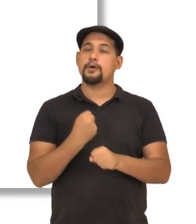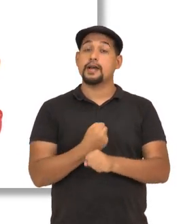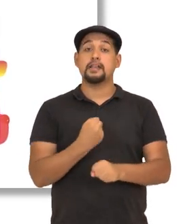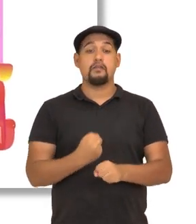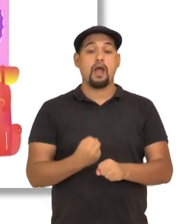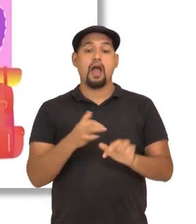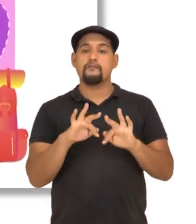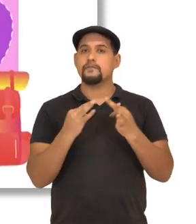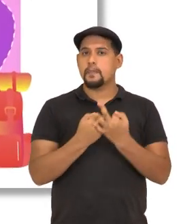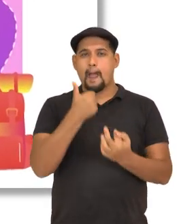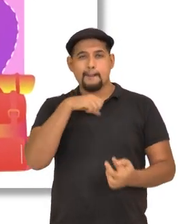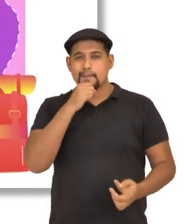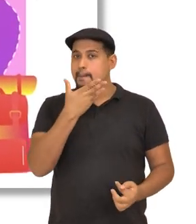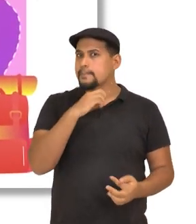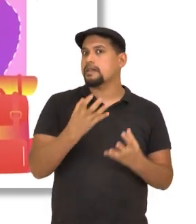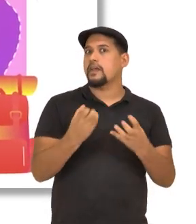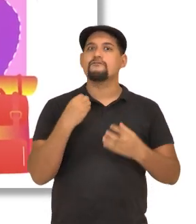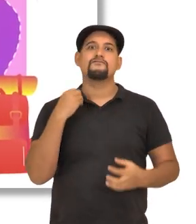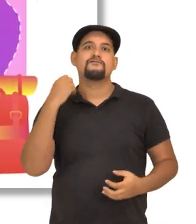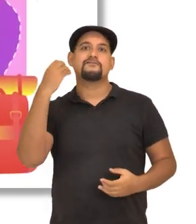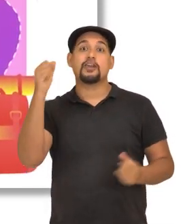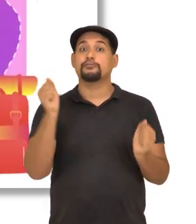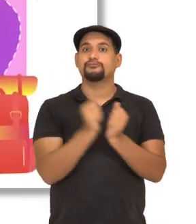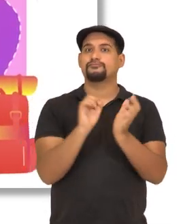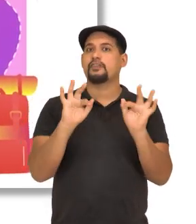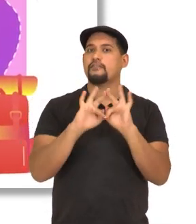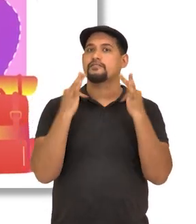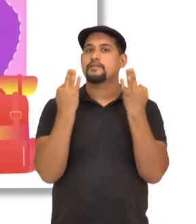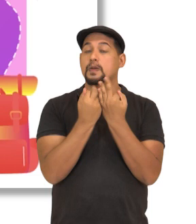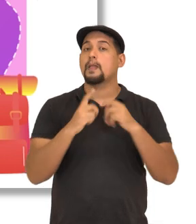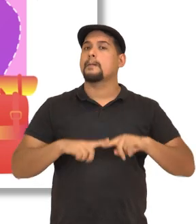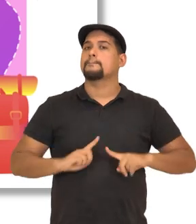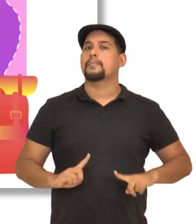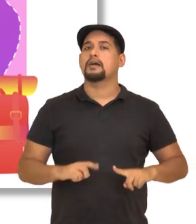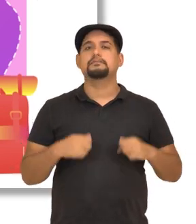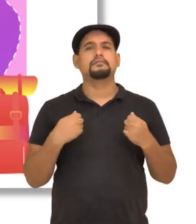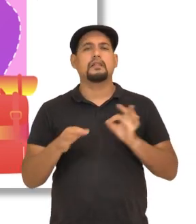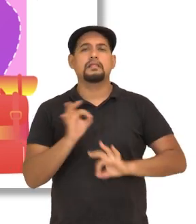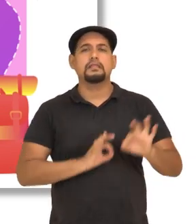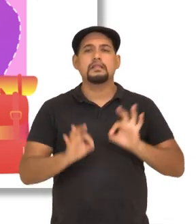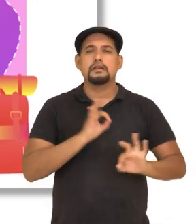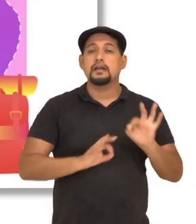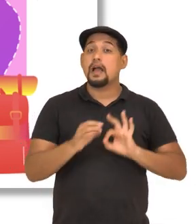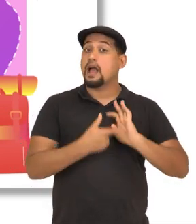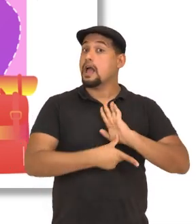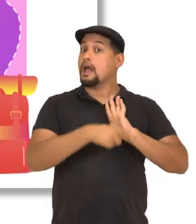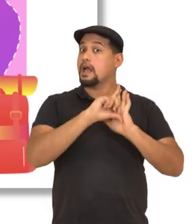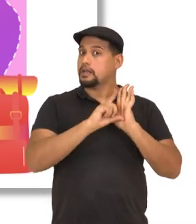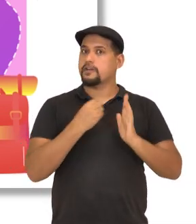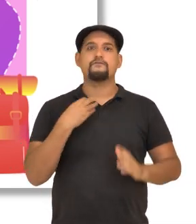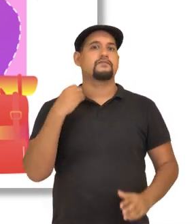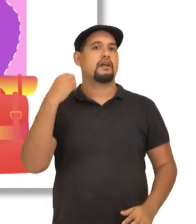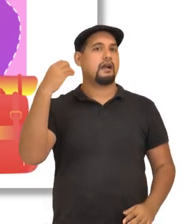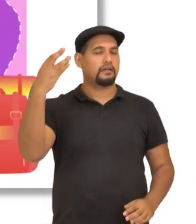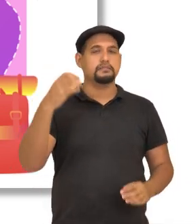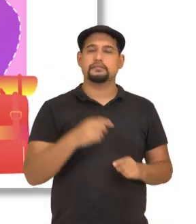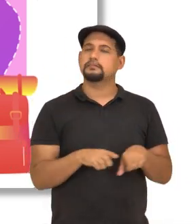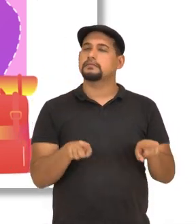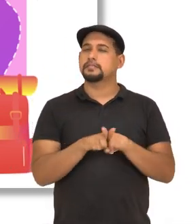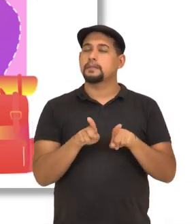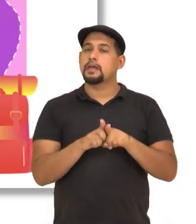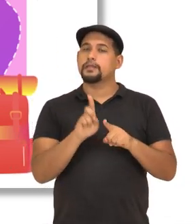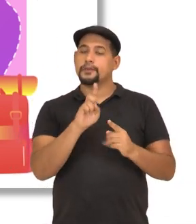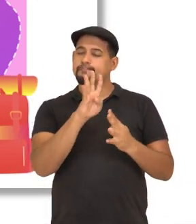seus pais pretendem fazer uma viagem em família, mas para isso, decidiram planejar a viagem com antecedência. Incluí-la